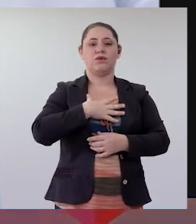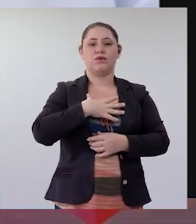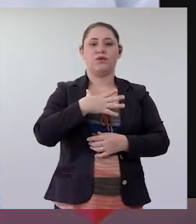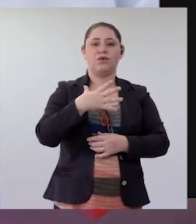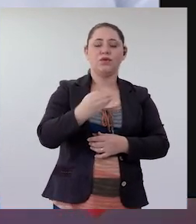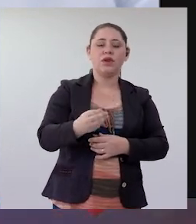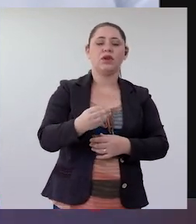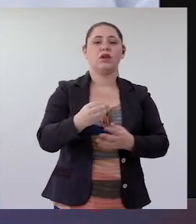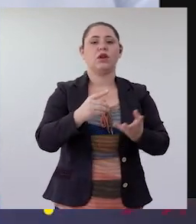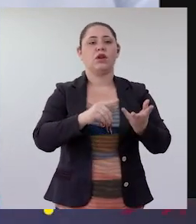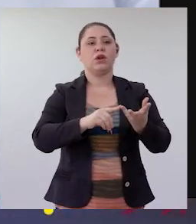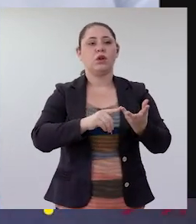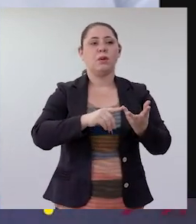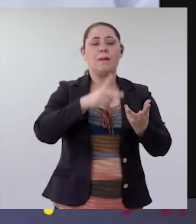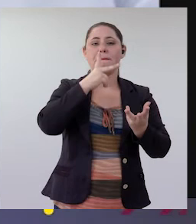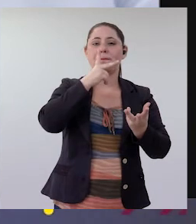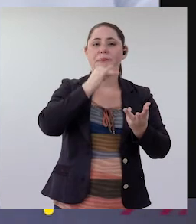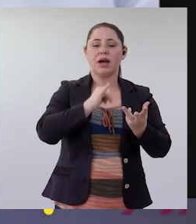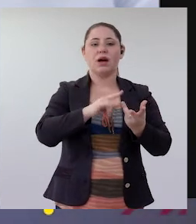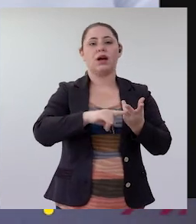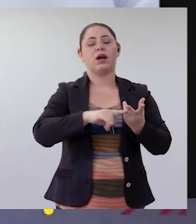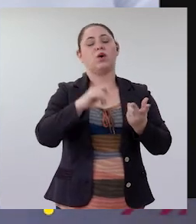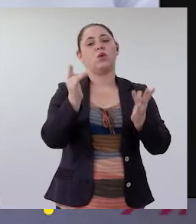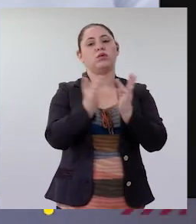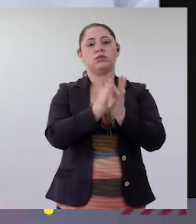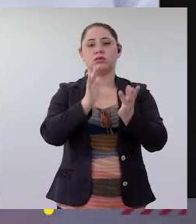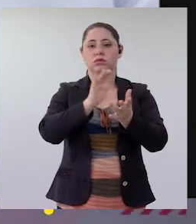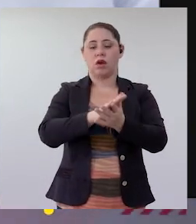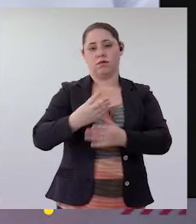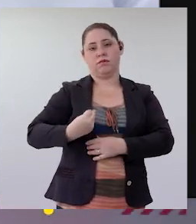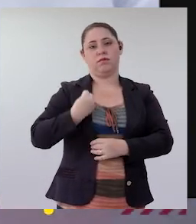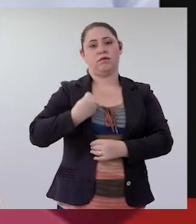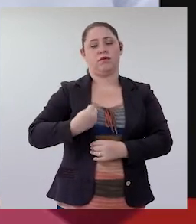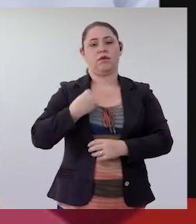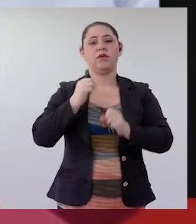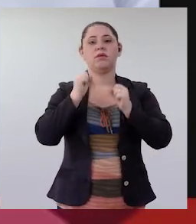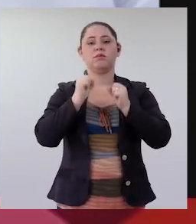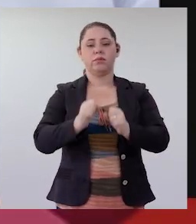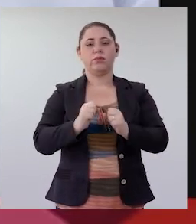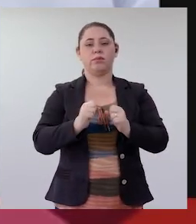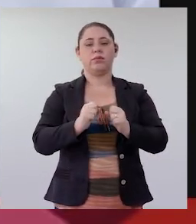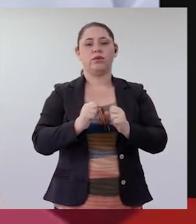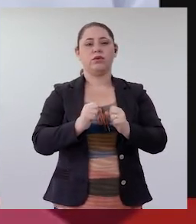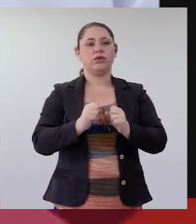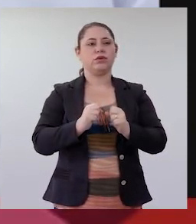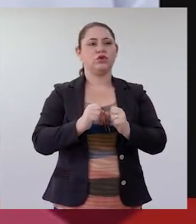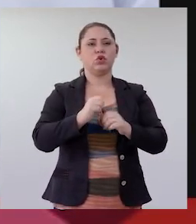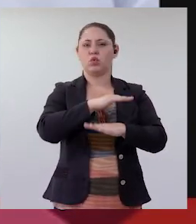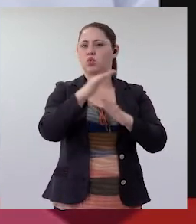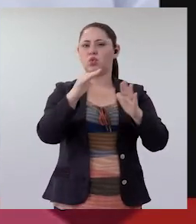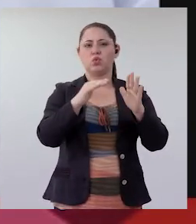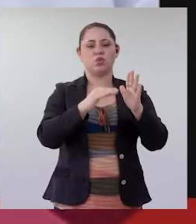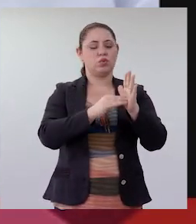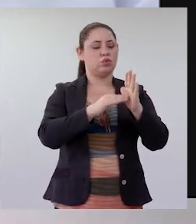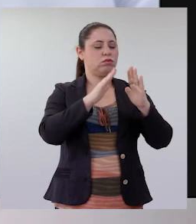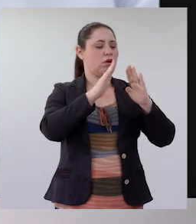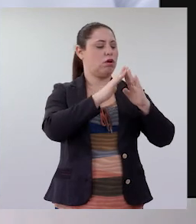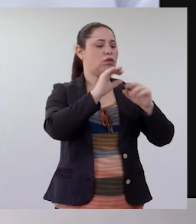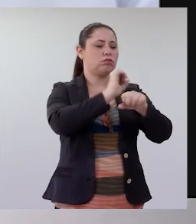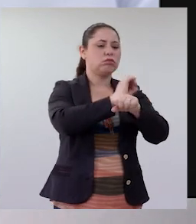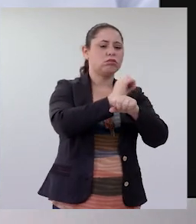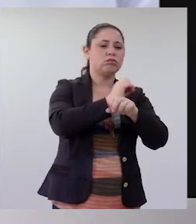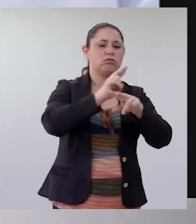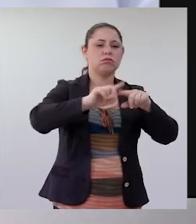são filhos, pais ou marido e companheiro vivos, eles podem dispor da totalidade dos seus